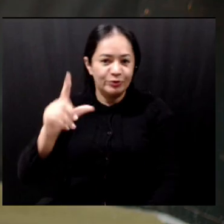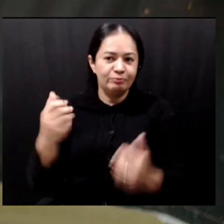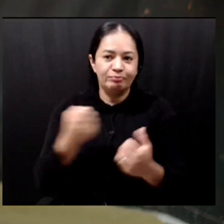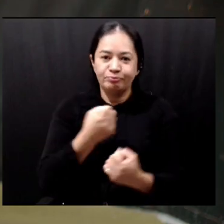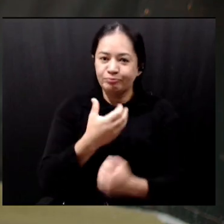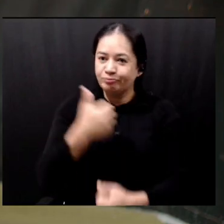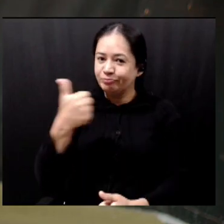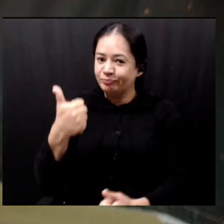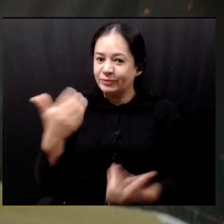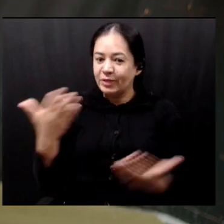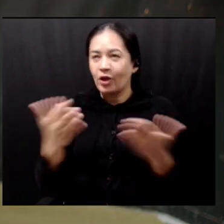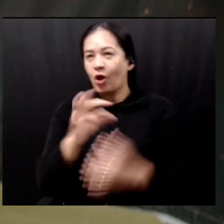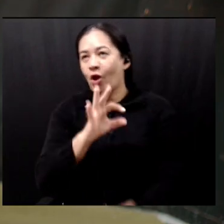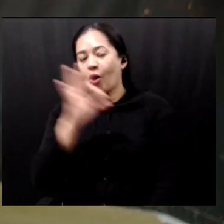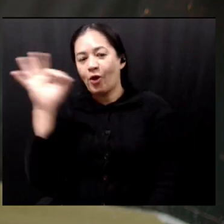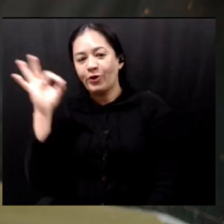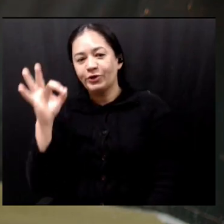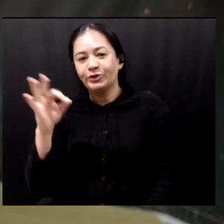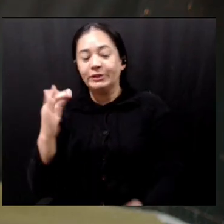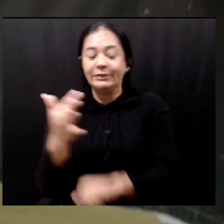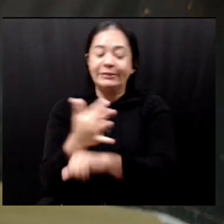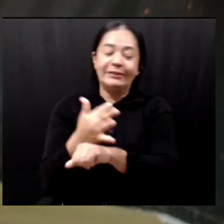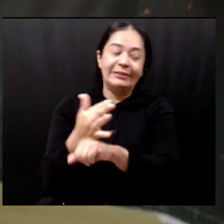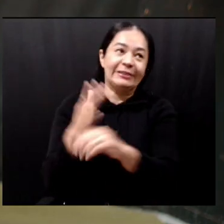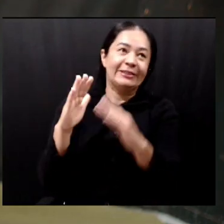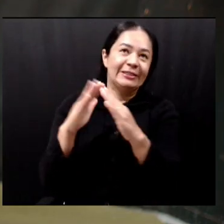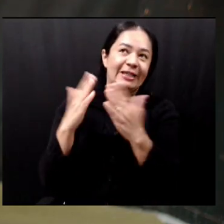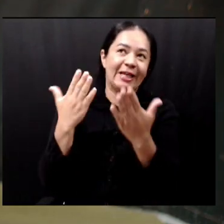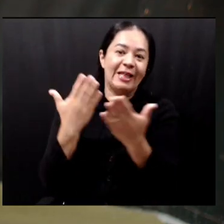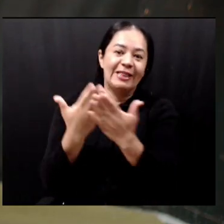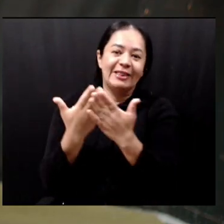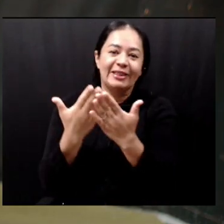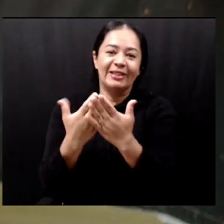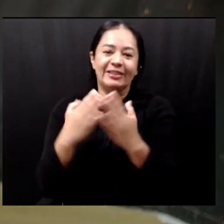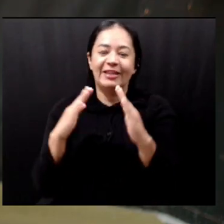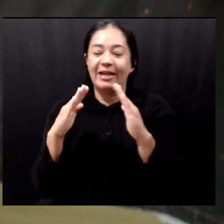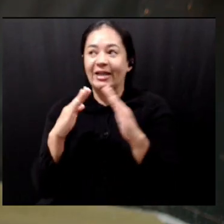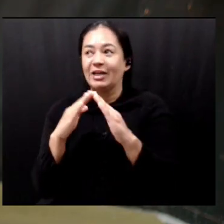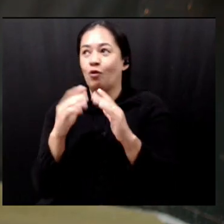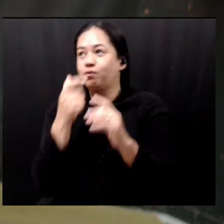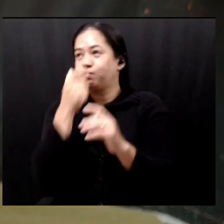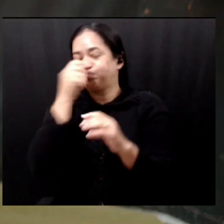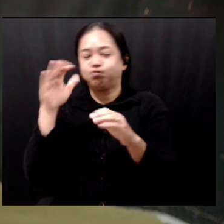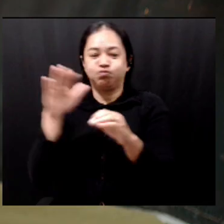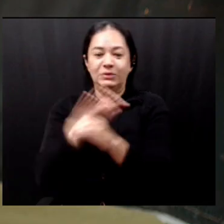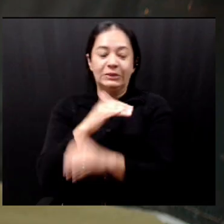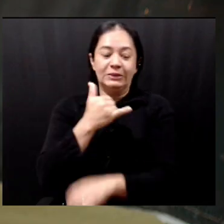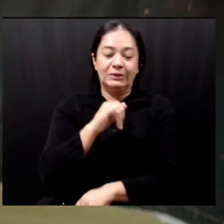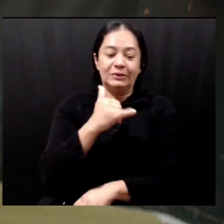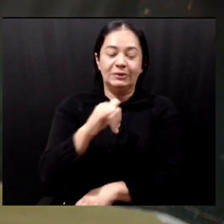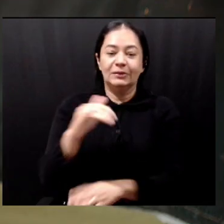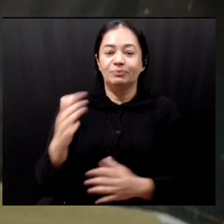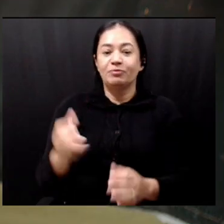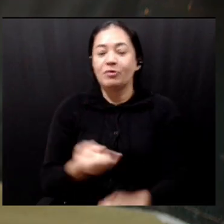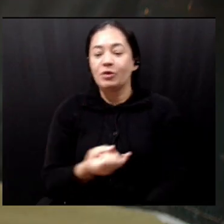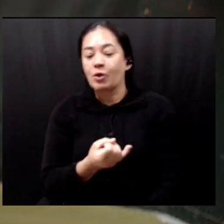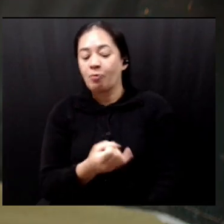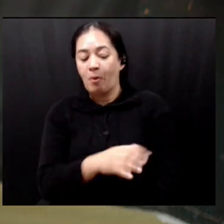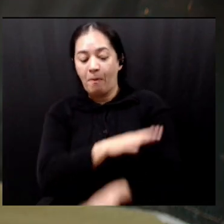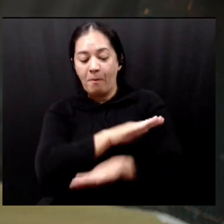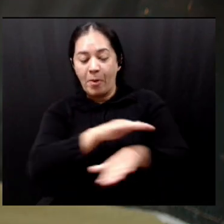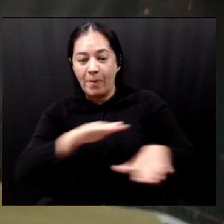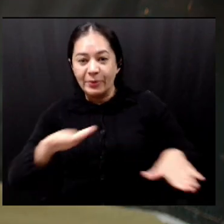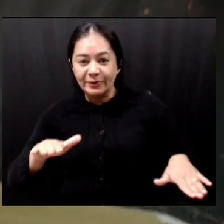Férias escolares, em casa cheia, energia a mil. Enquanto os pequenos estão com tempo livre